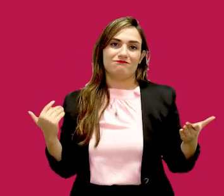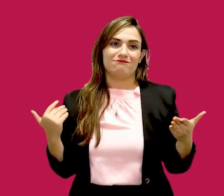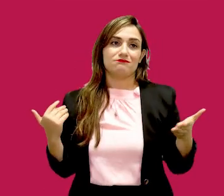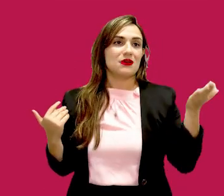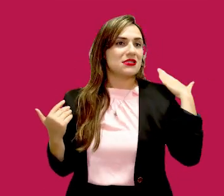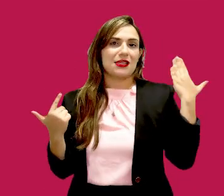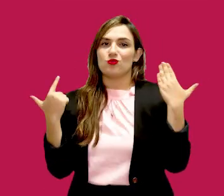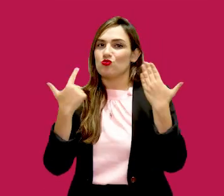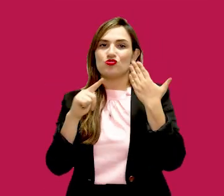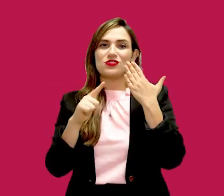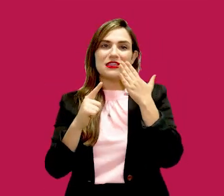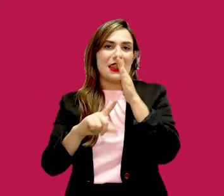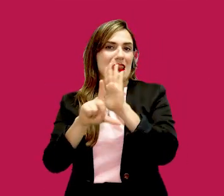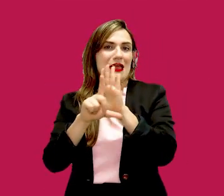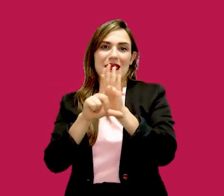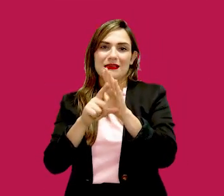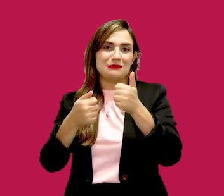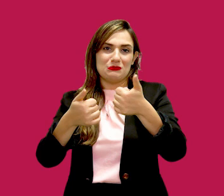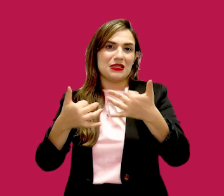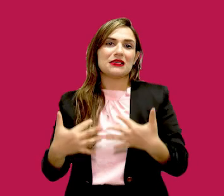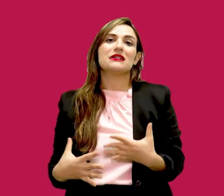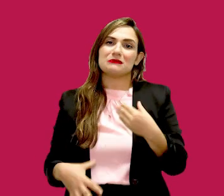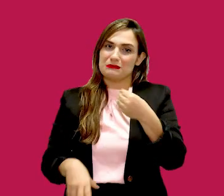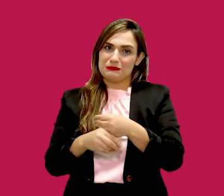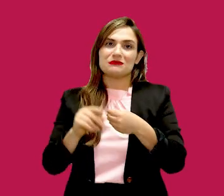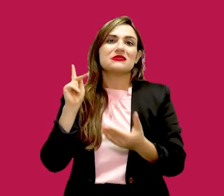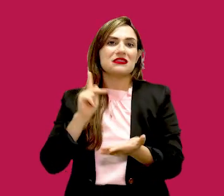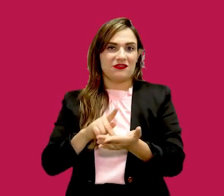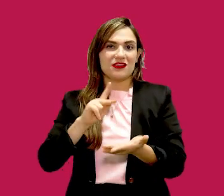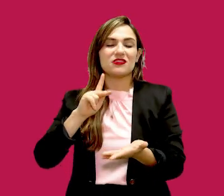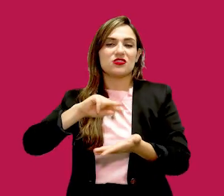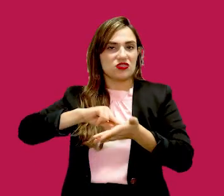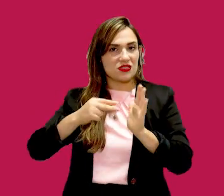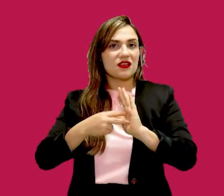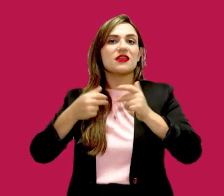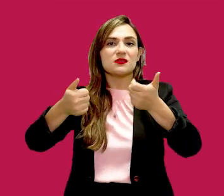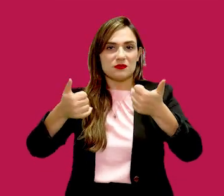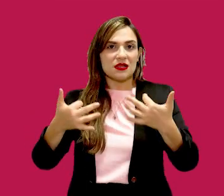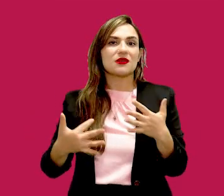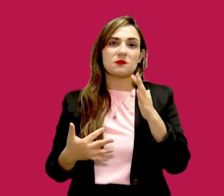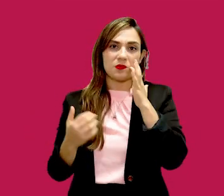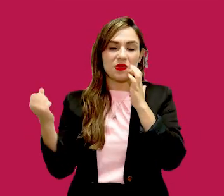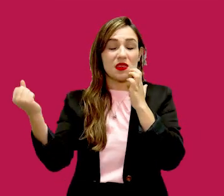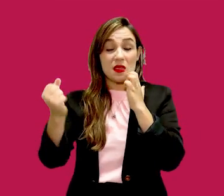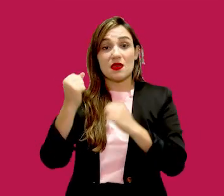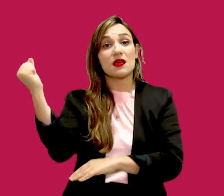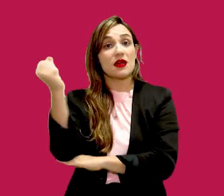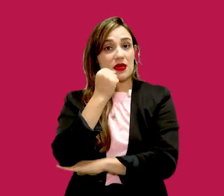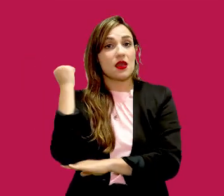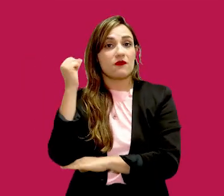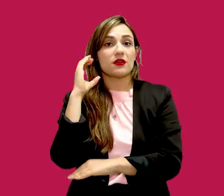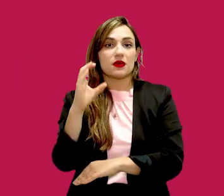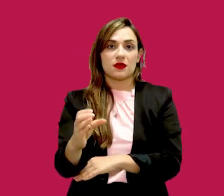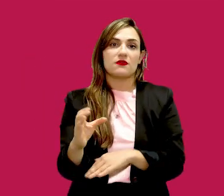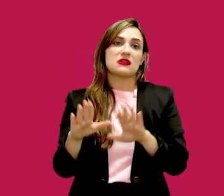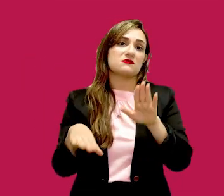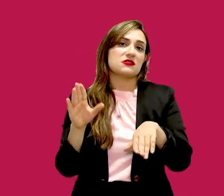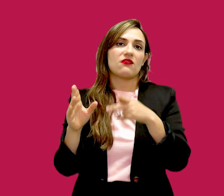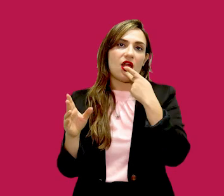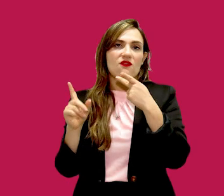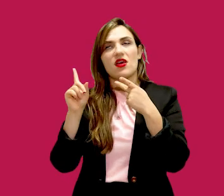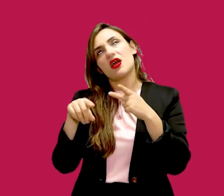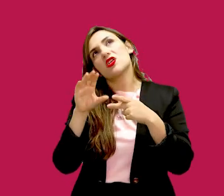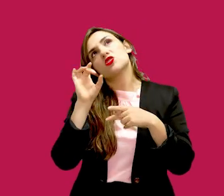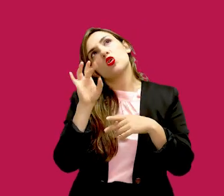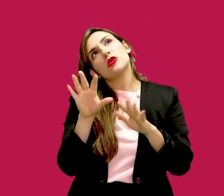no ordenamento jurídico, né, algo que pudesse efetivamente dar conta da gravidade do crime, né? Ele era só autuado como